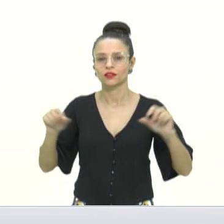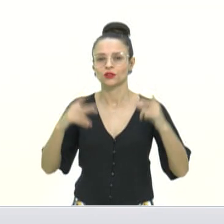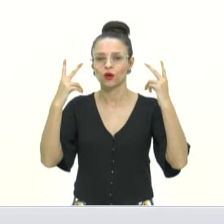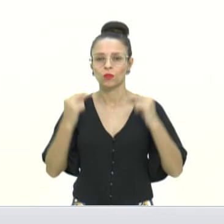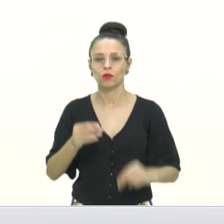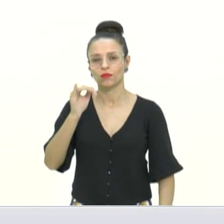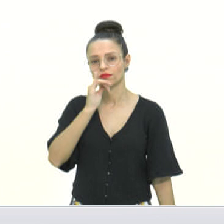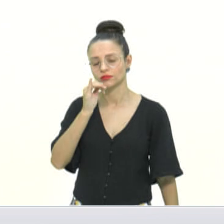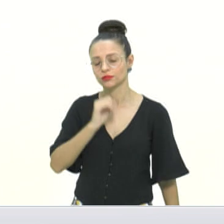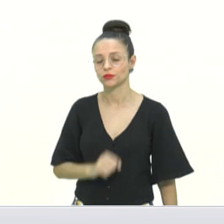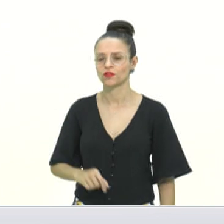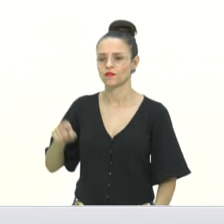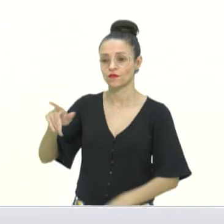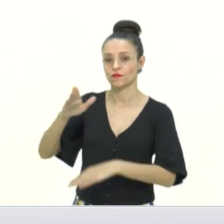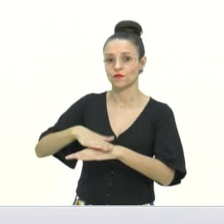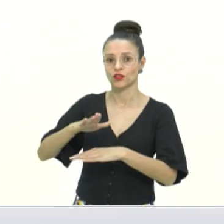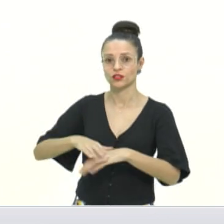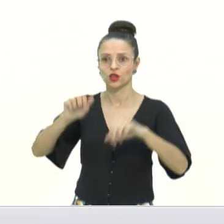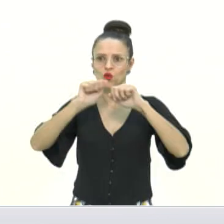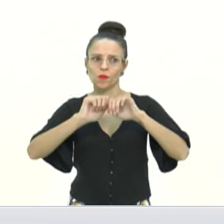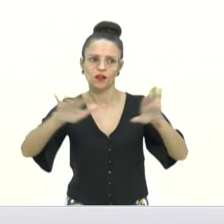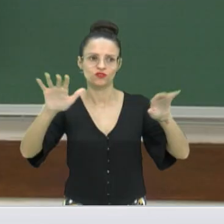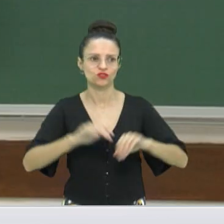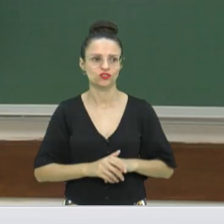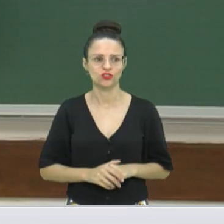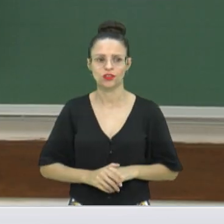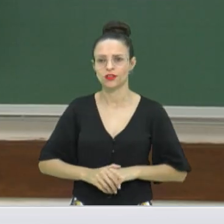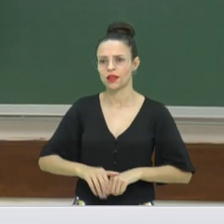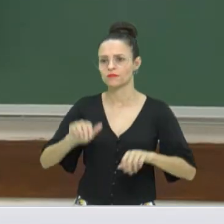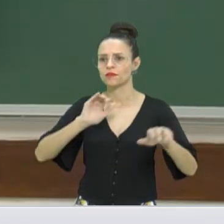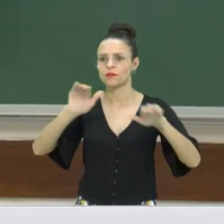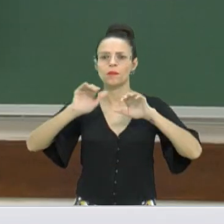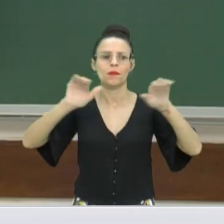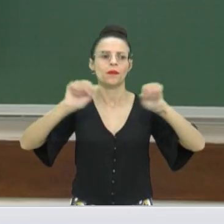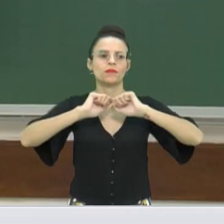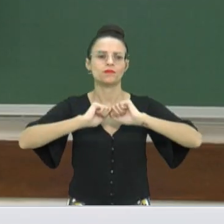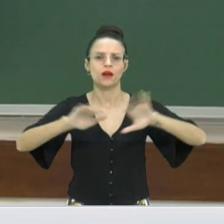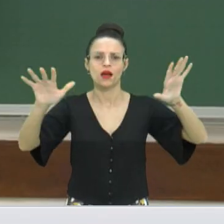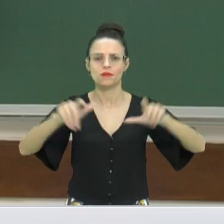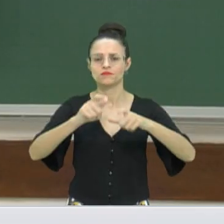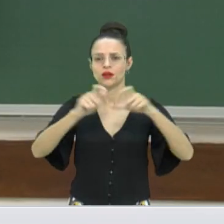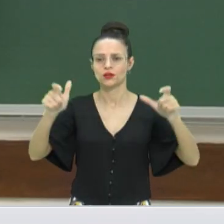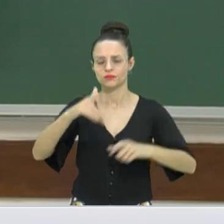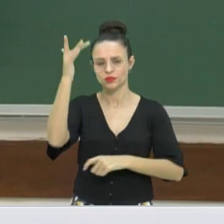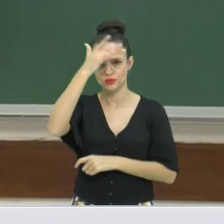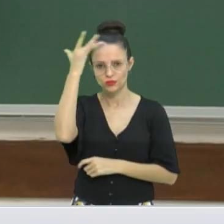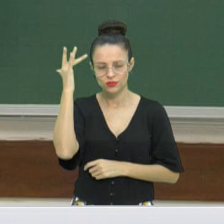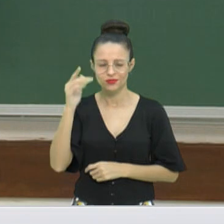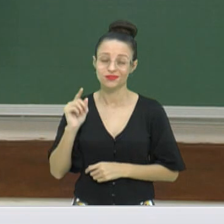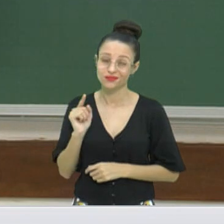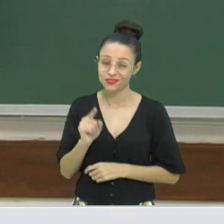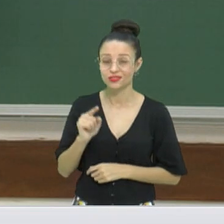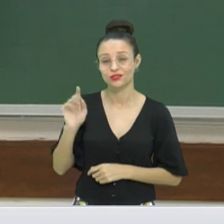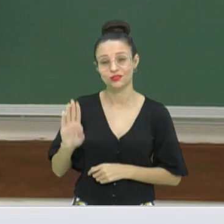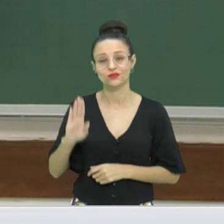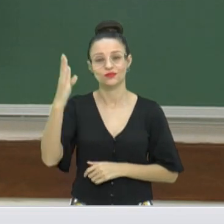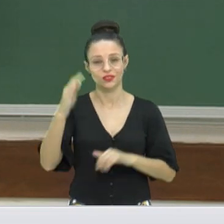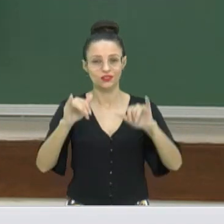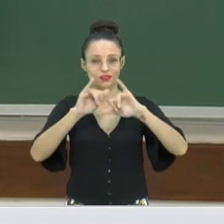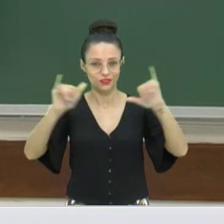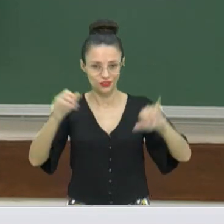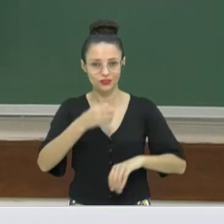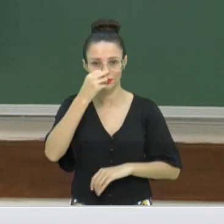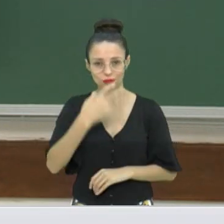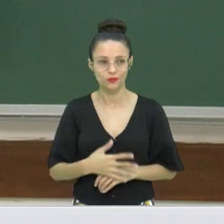fake news do tipo, compartilhe, faça chegar essa mensagem ao maior número de pessoas. Isso é fake news, tá